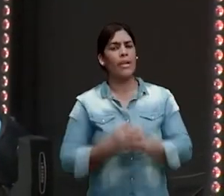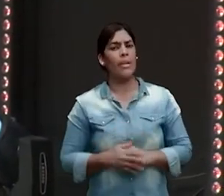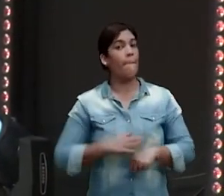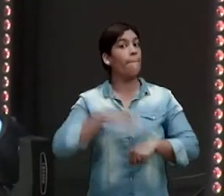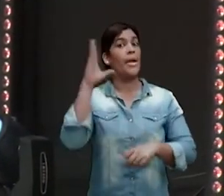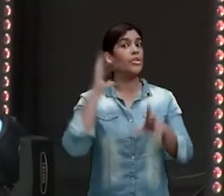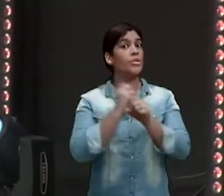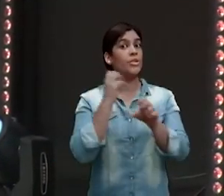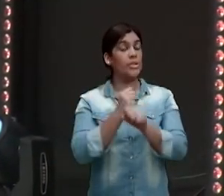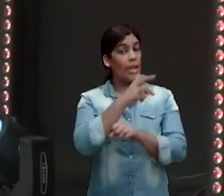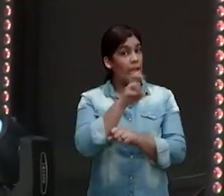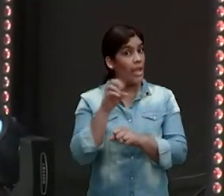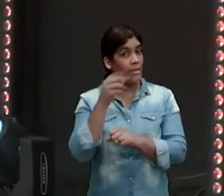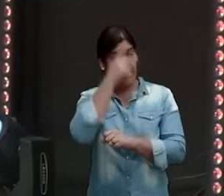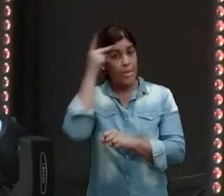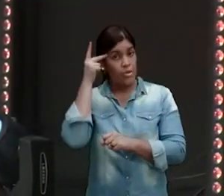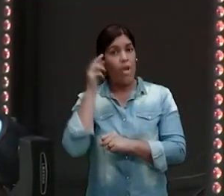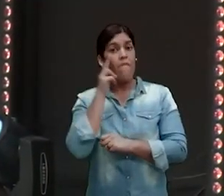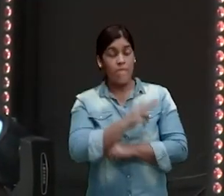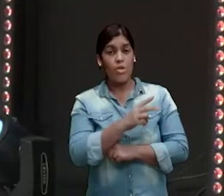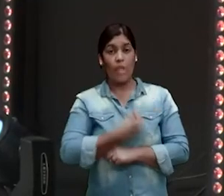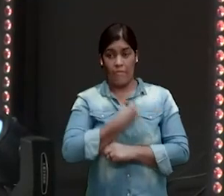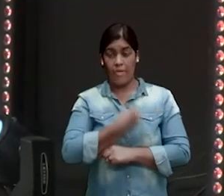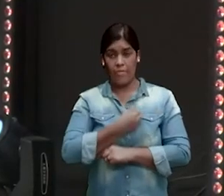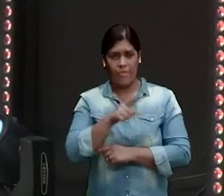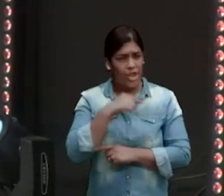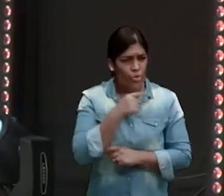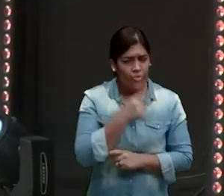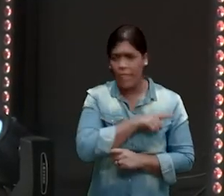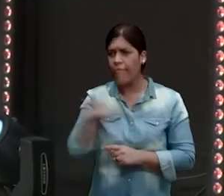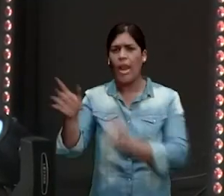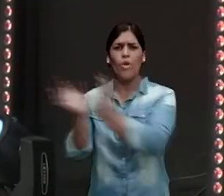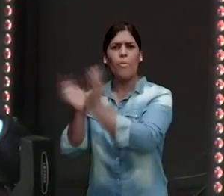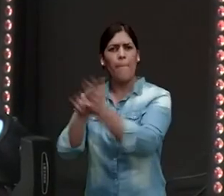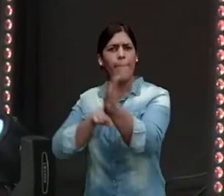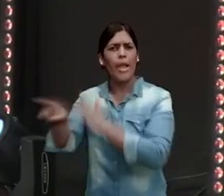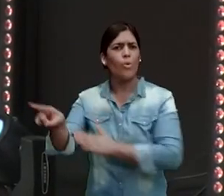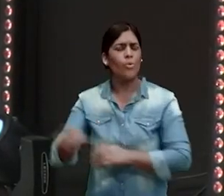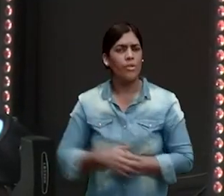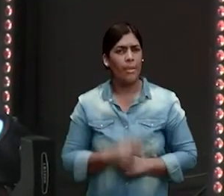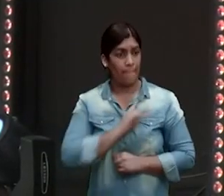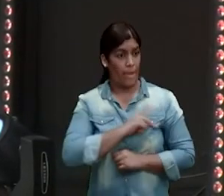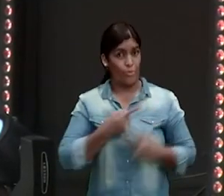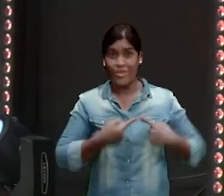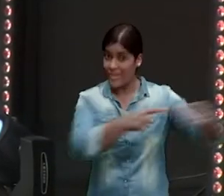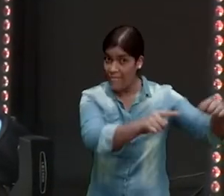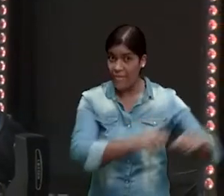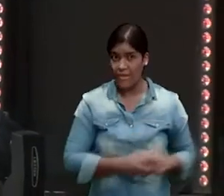500 pessoas viram Jesus nesse dia e a maioria tá viva Tá com dúvida vai lá e pergunta Paulo desafia